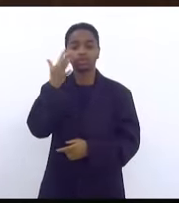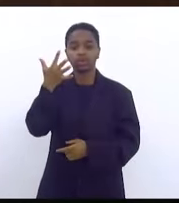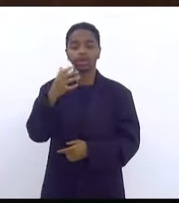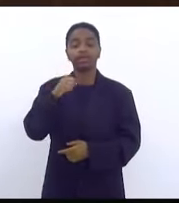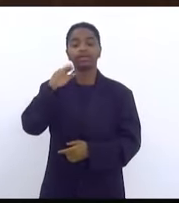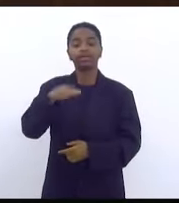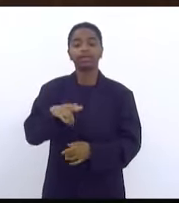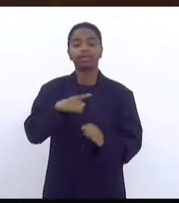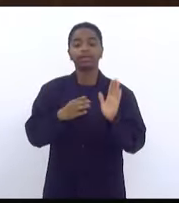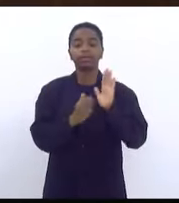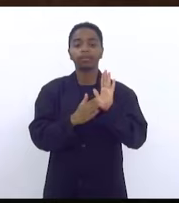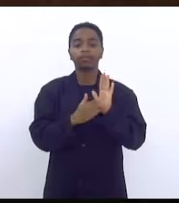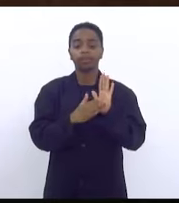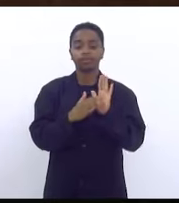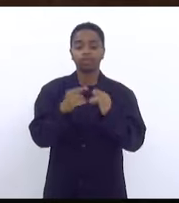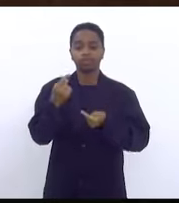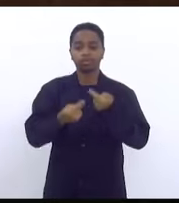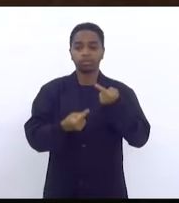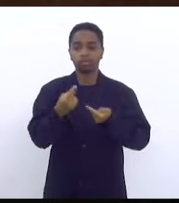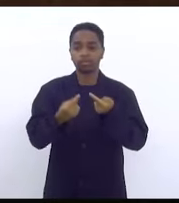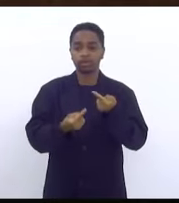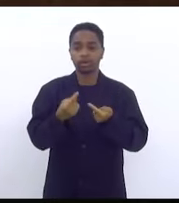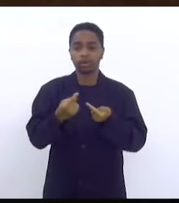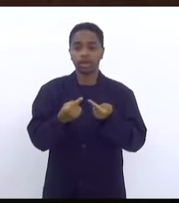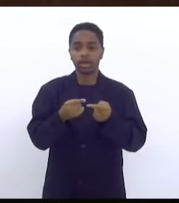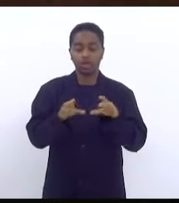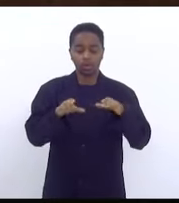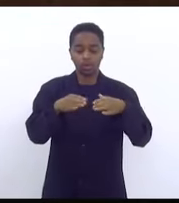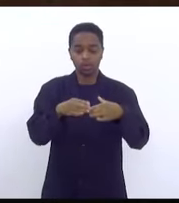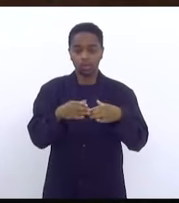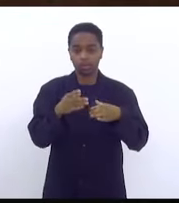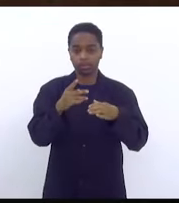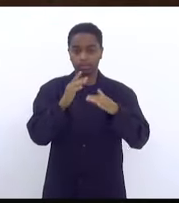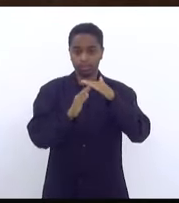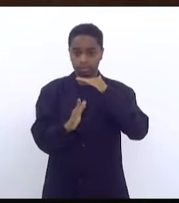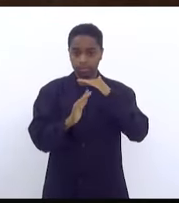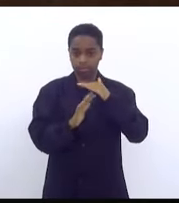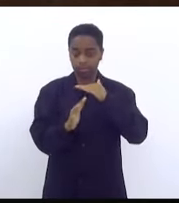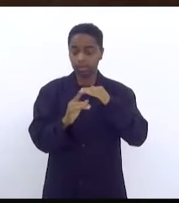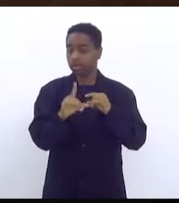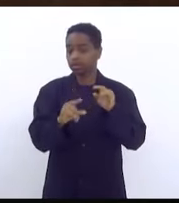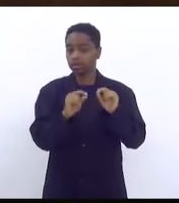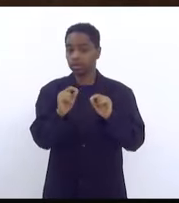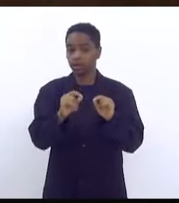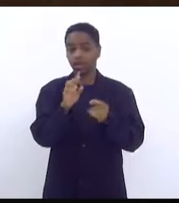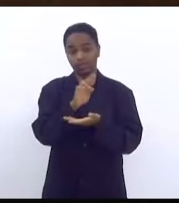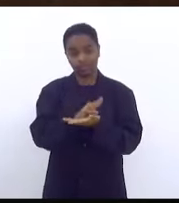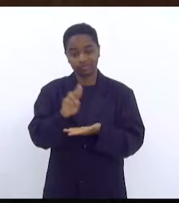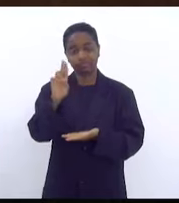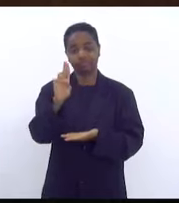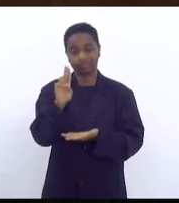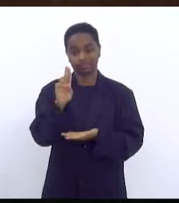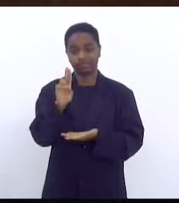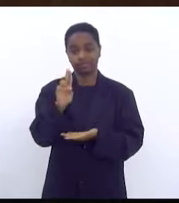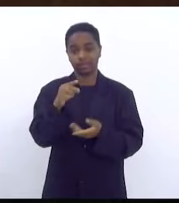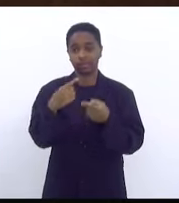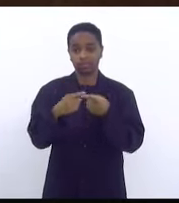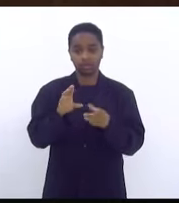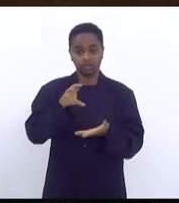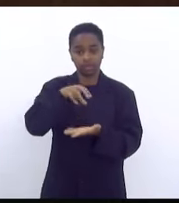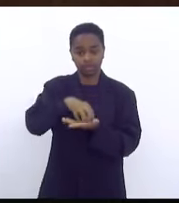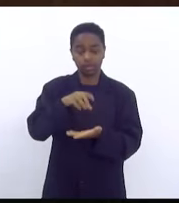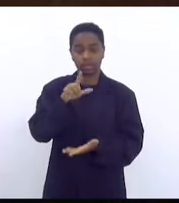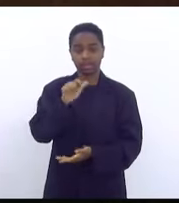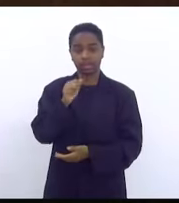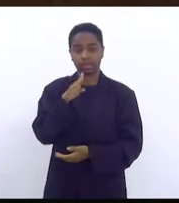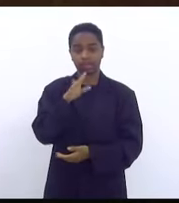tinha proposição de políticas para os refugiados, deputada Tia Ju, era a universidade. O núcleo Labime,